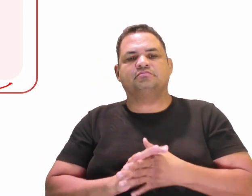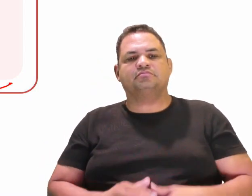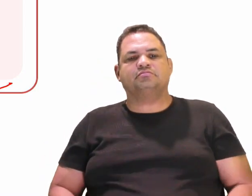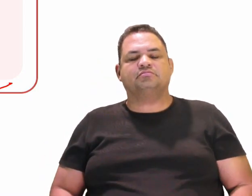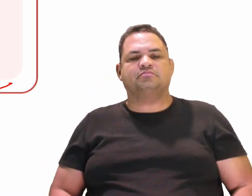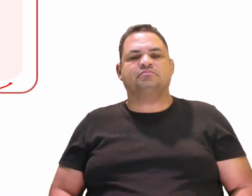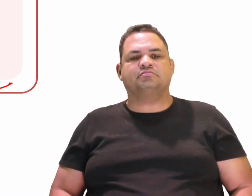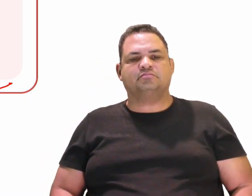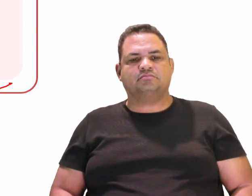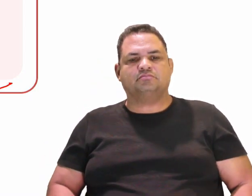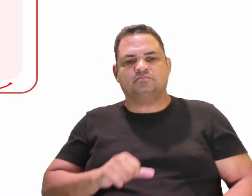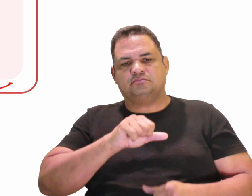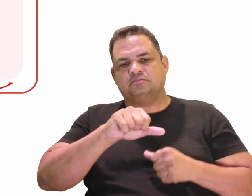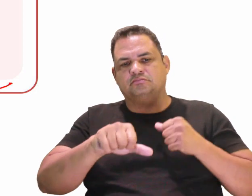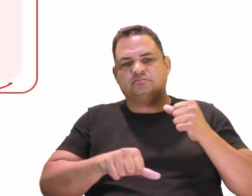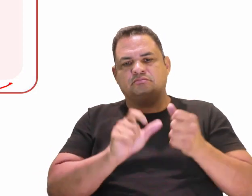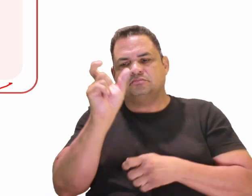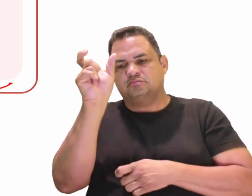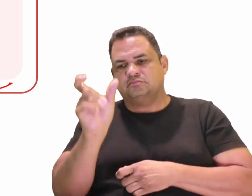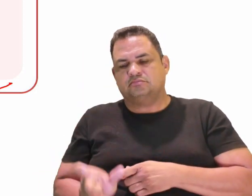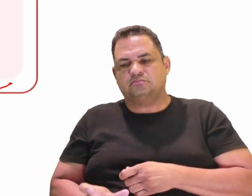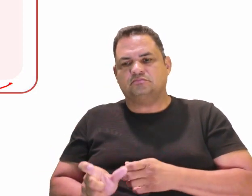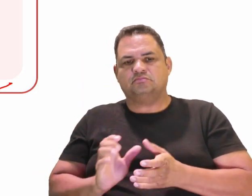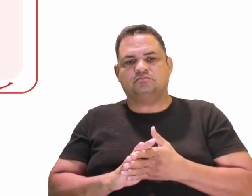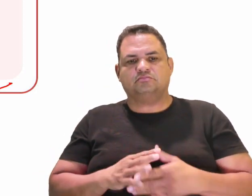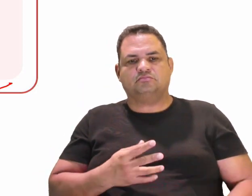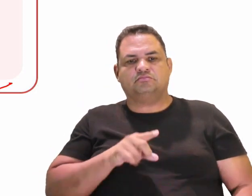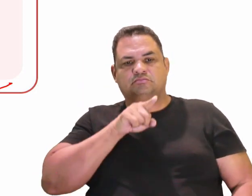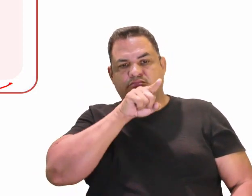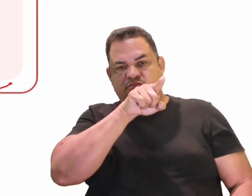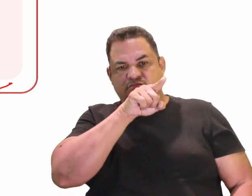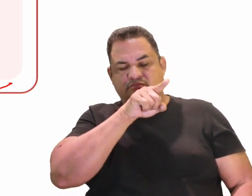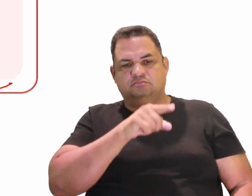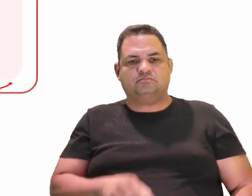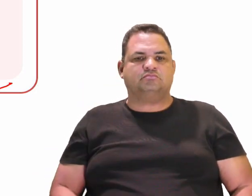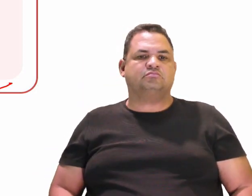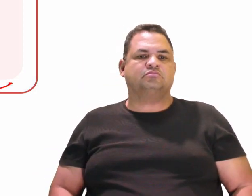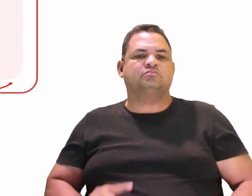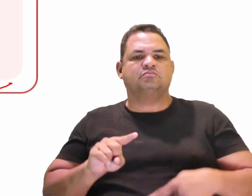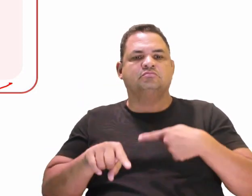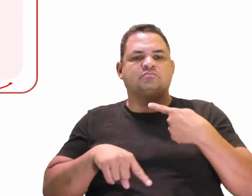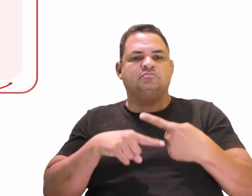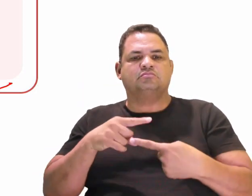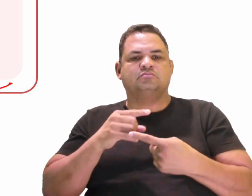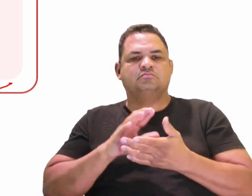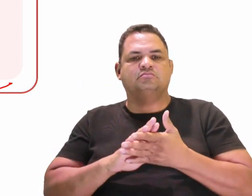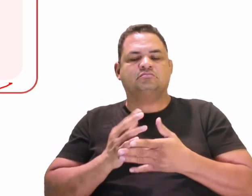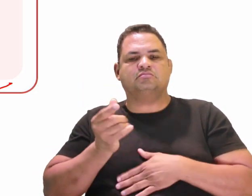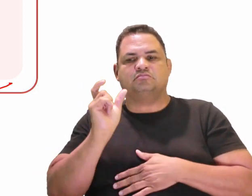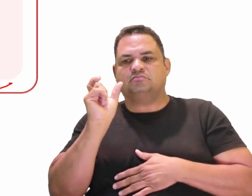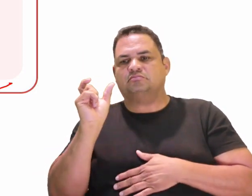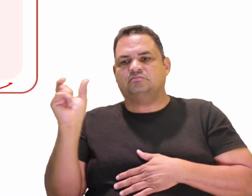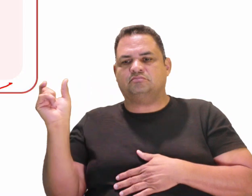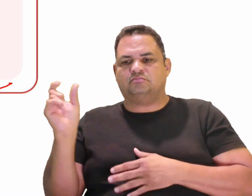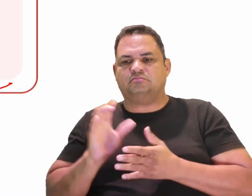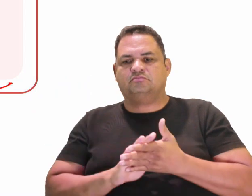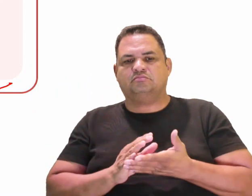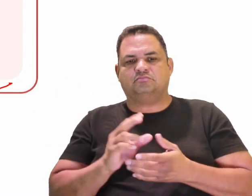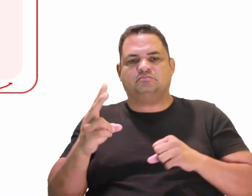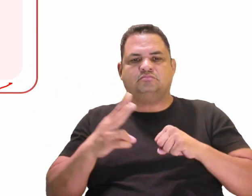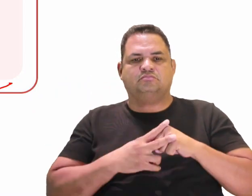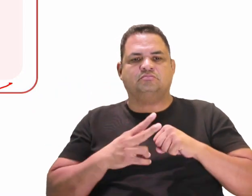verbo, ele passa para frente do sujeito, que aqui é você, you, e logo em seguida o restante das palavras, seguidas do